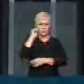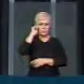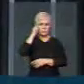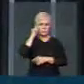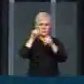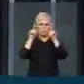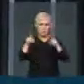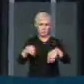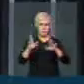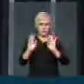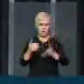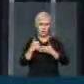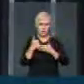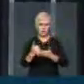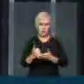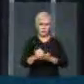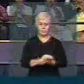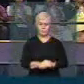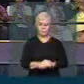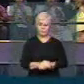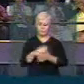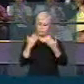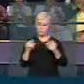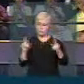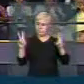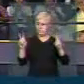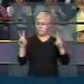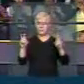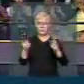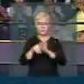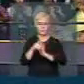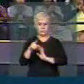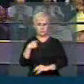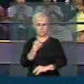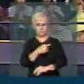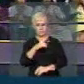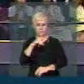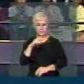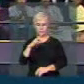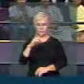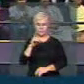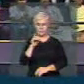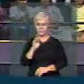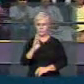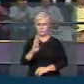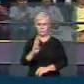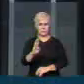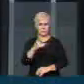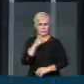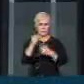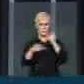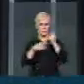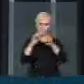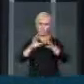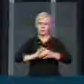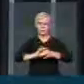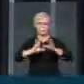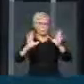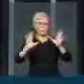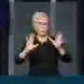público. Essa questão, para nós do PCdoB, que tratamos da liberdade,